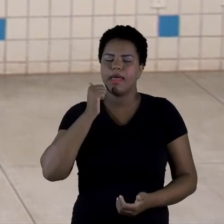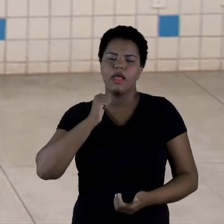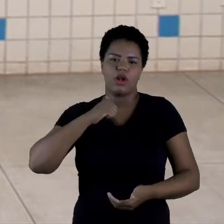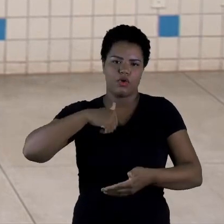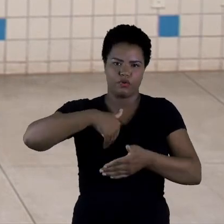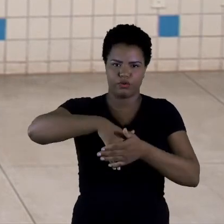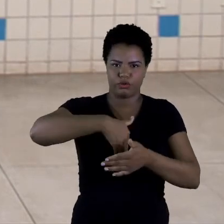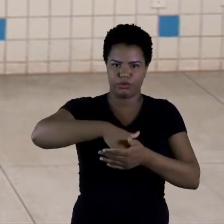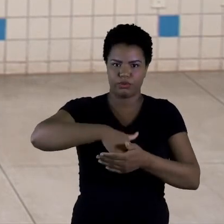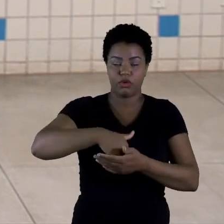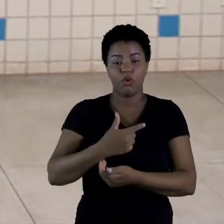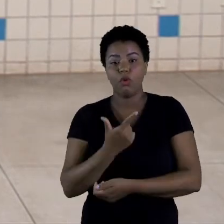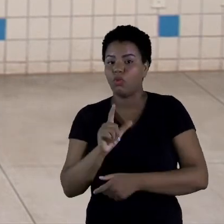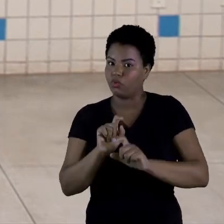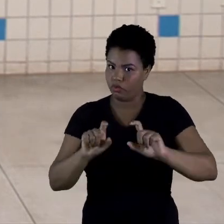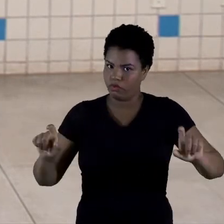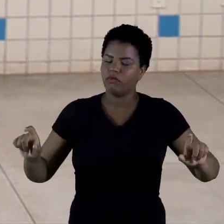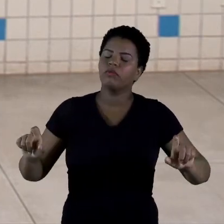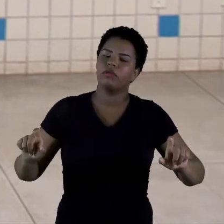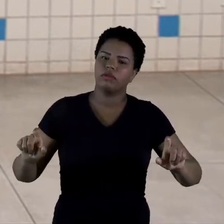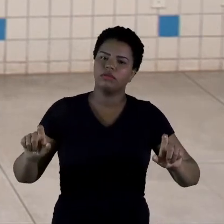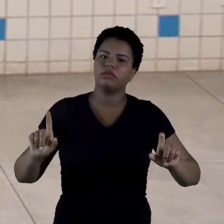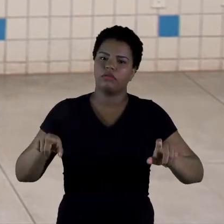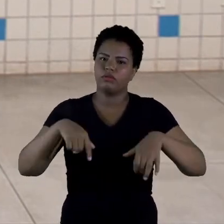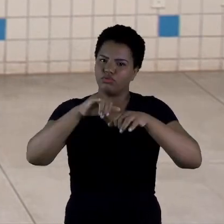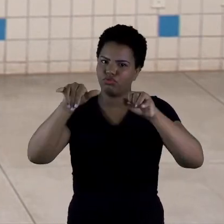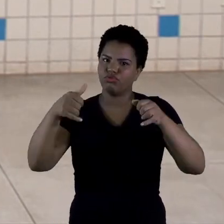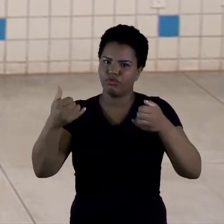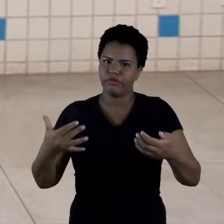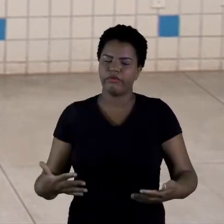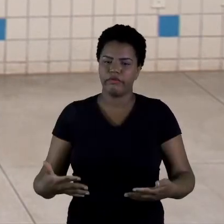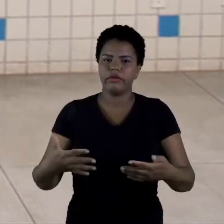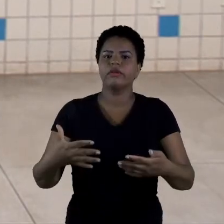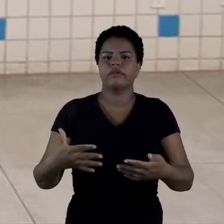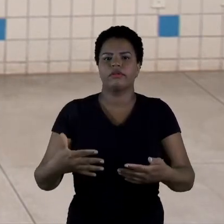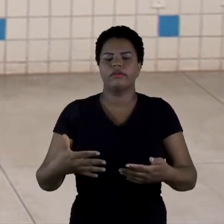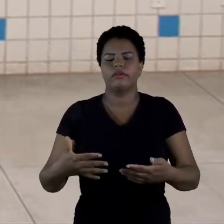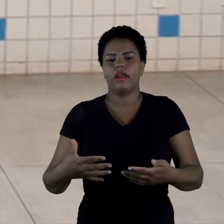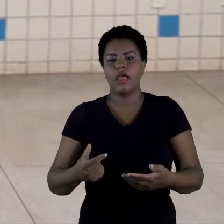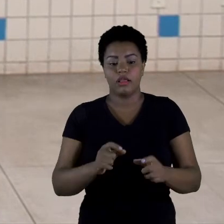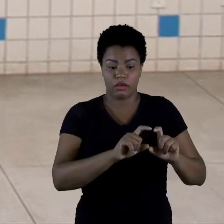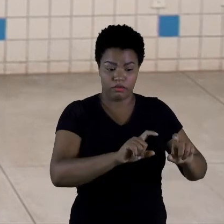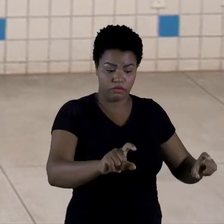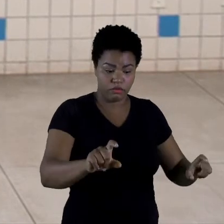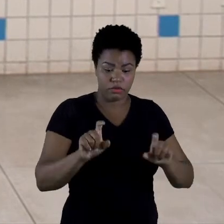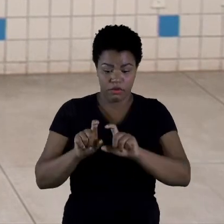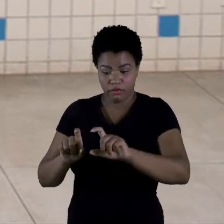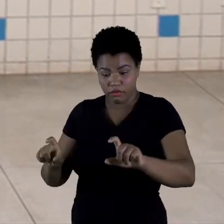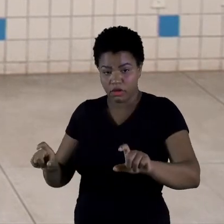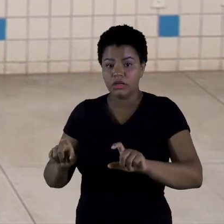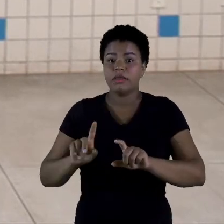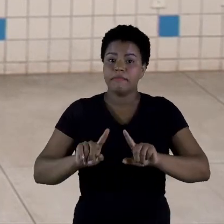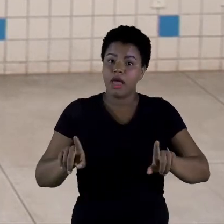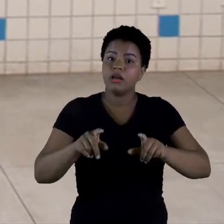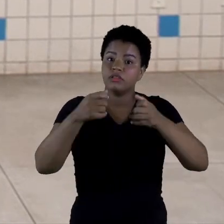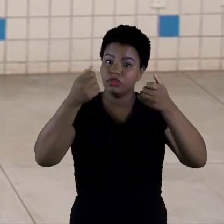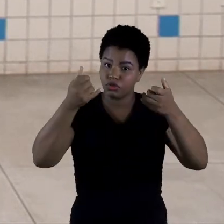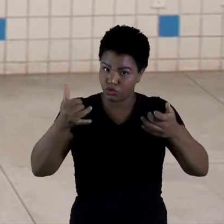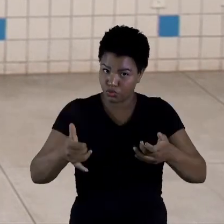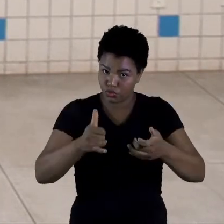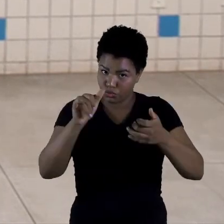também justificando, né? São duas orações diferentes, só que ele justificou. Não foi campeão,